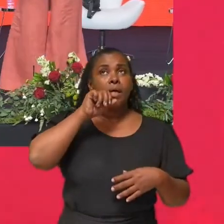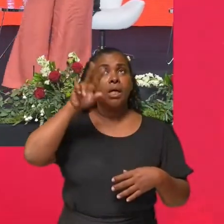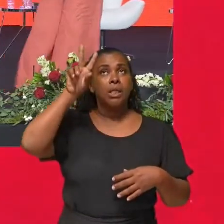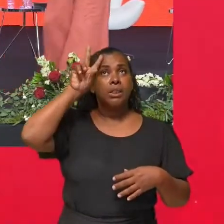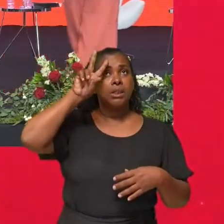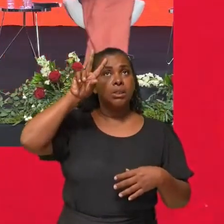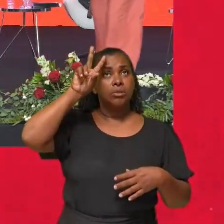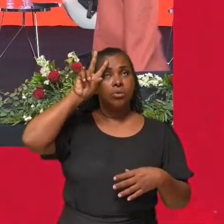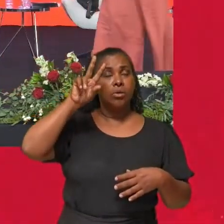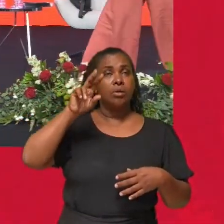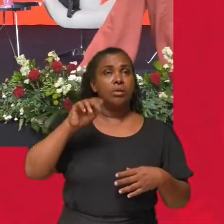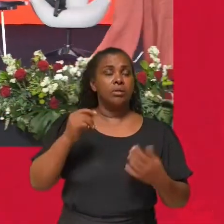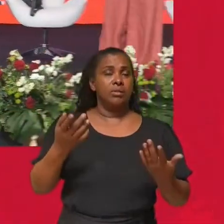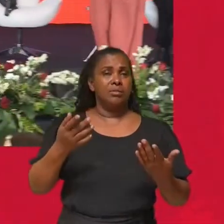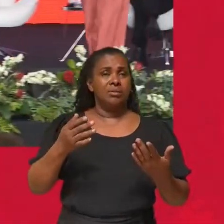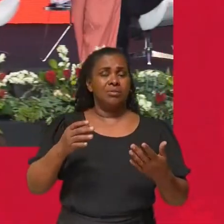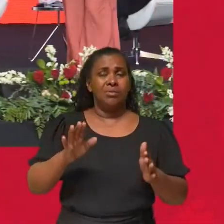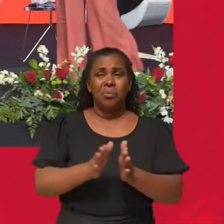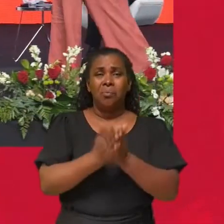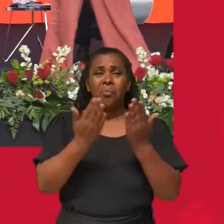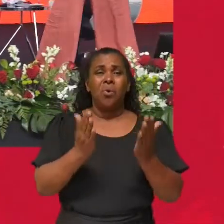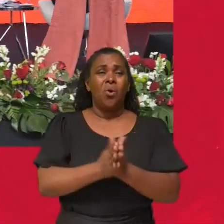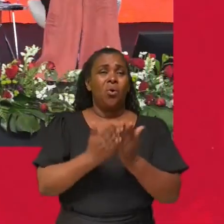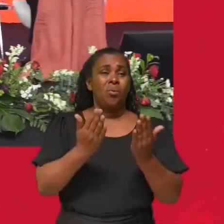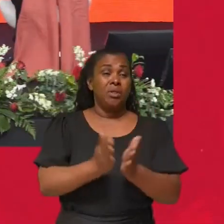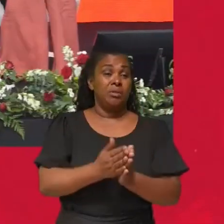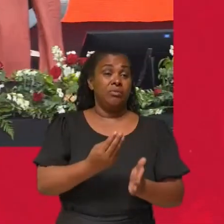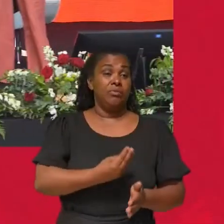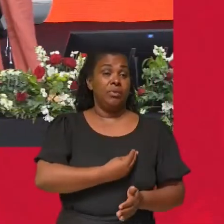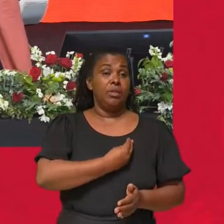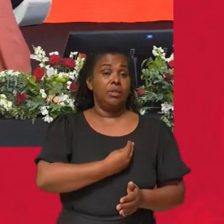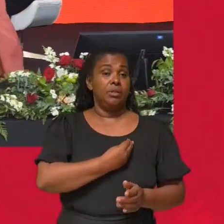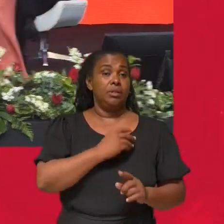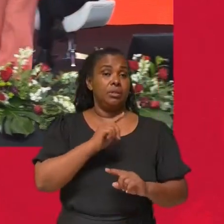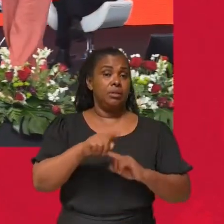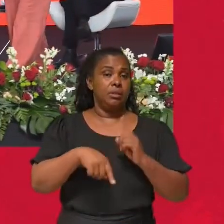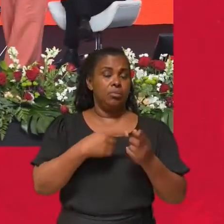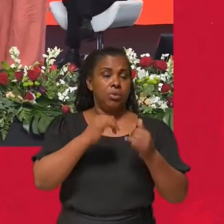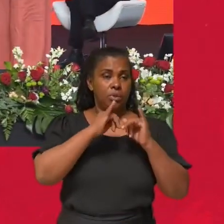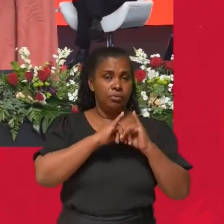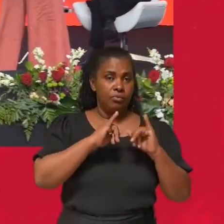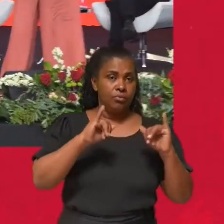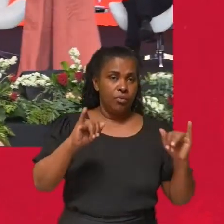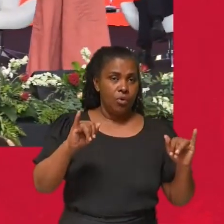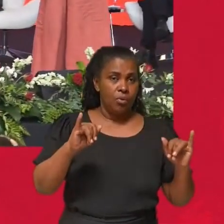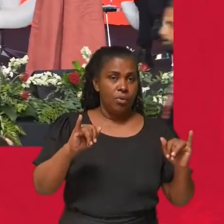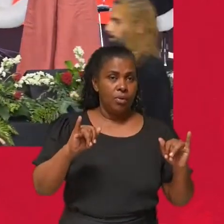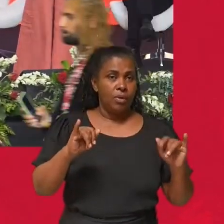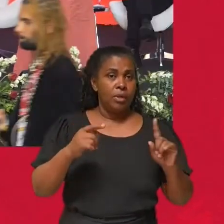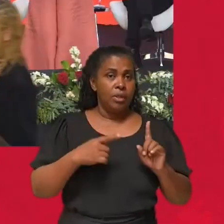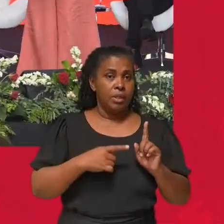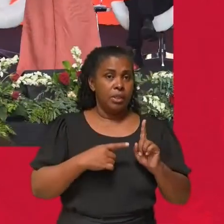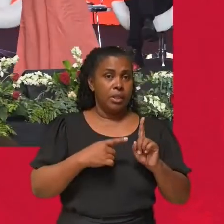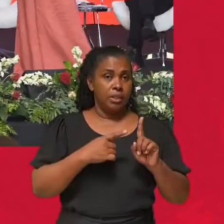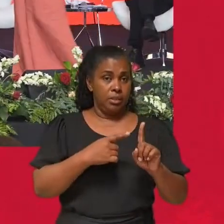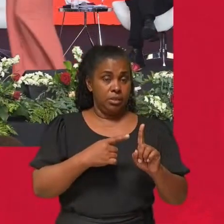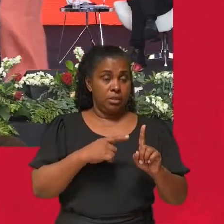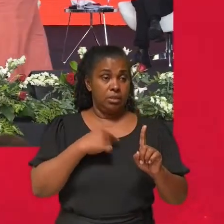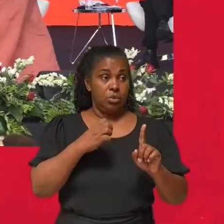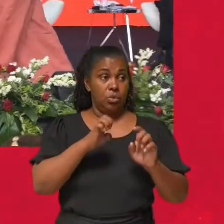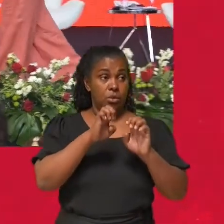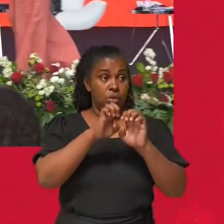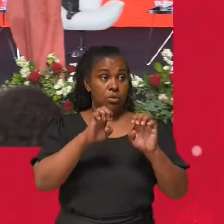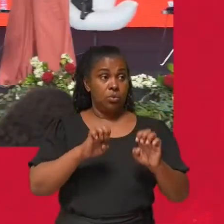miséria. E depois a gente informa. E é nisso aí que nós estruturamos a comunicação. Vamos olhar